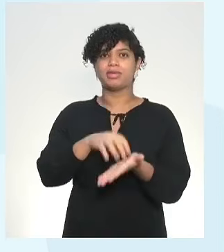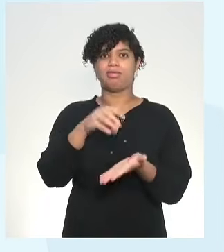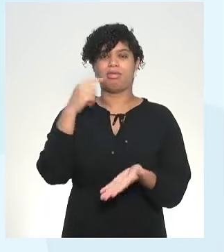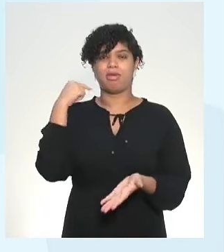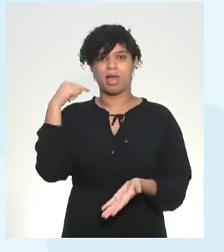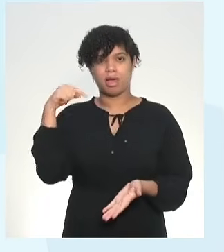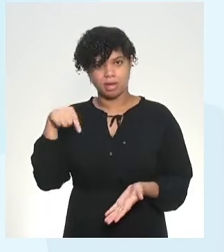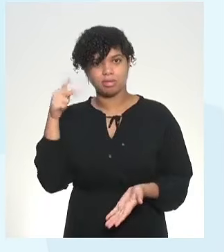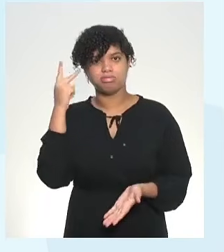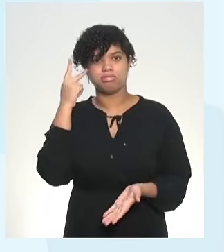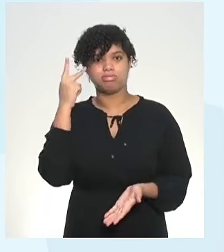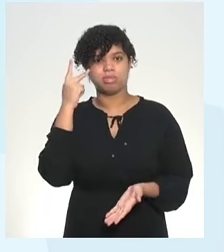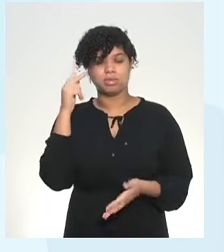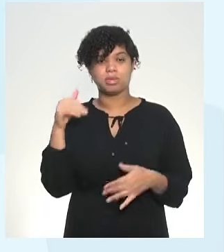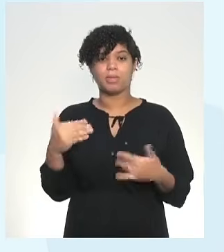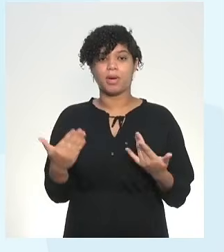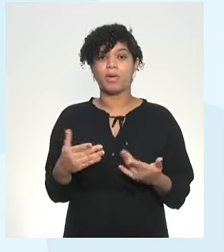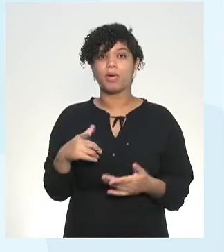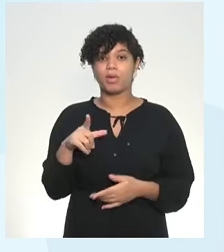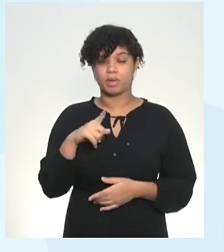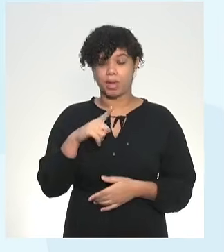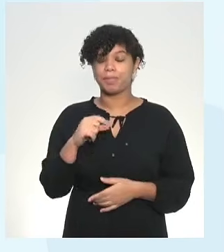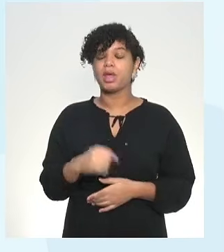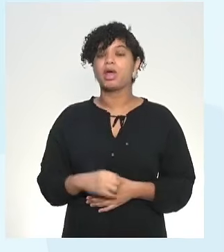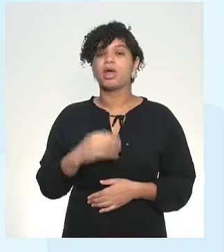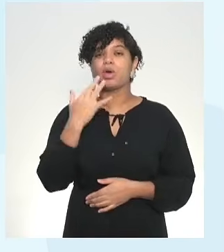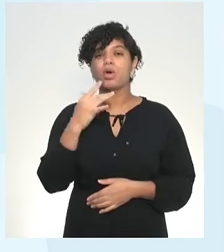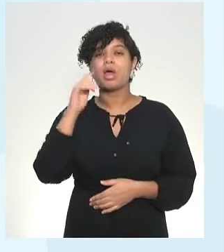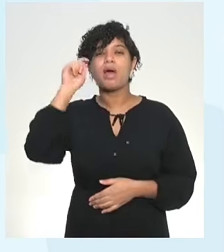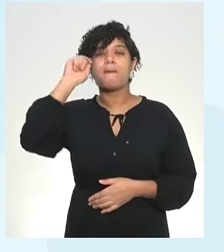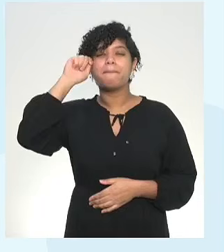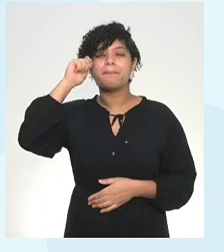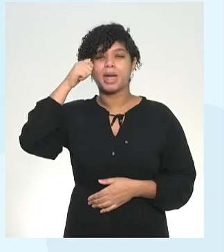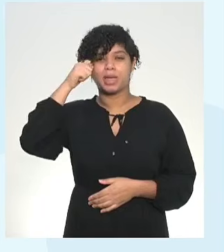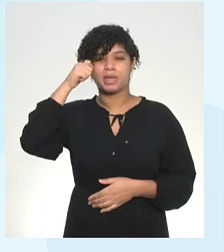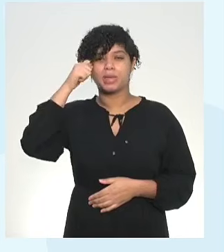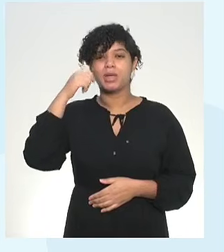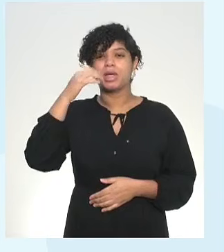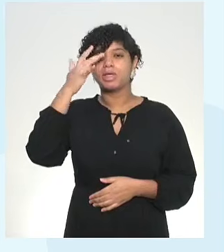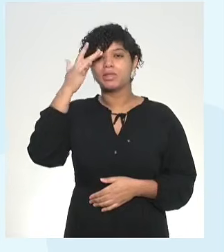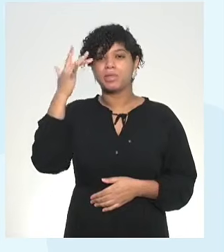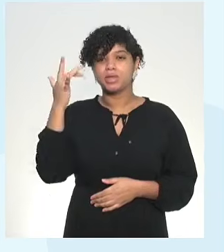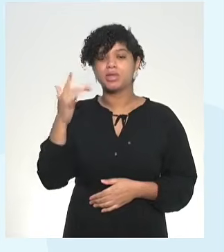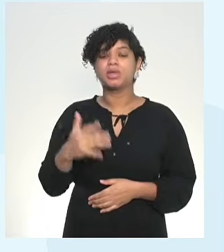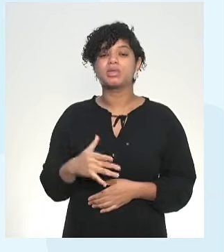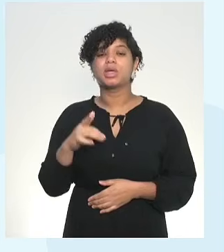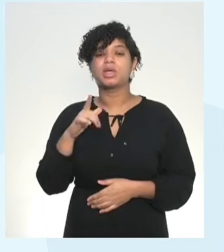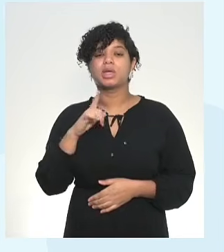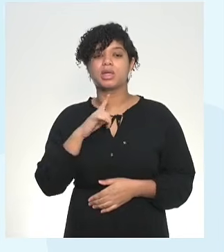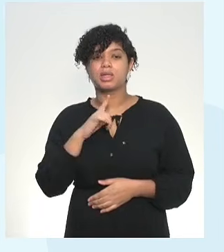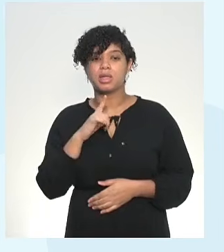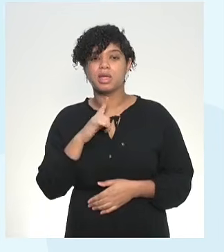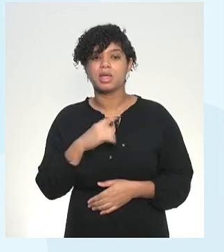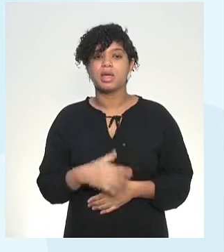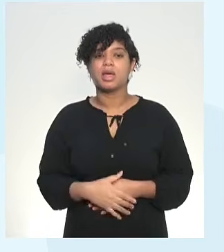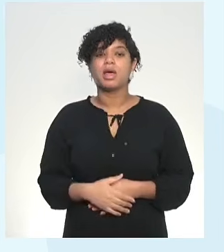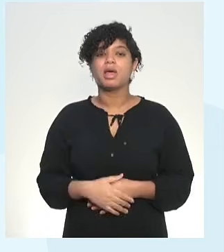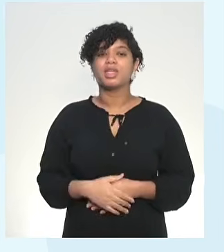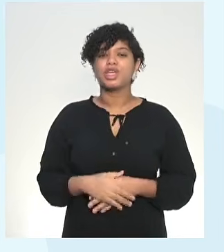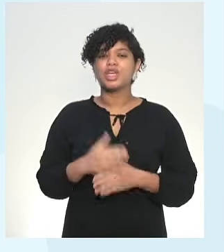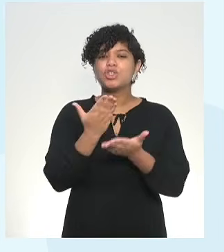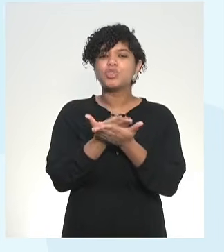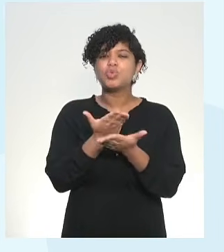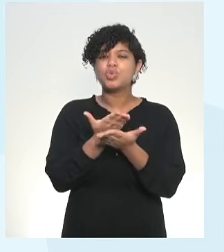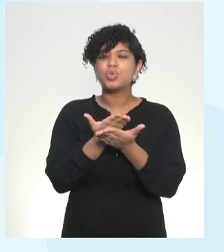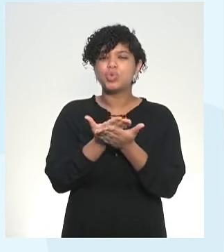Paulo. Então, o que está em preto são os que estudam, né, que fazem a migração pendular. Quando fala em migração pendular, é quando